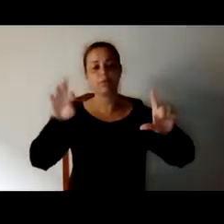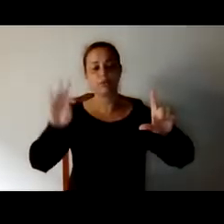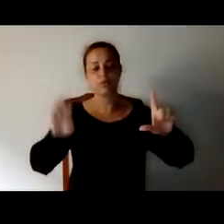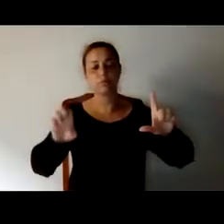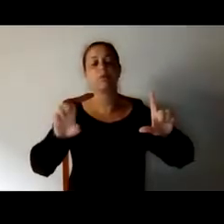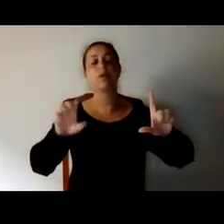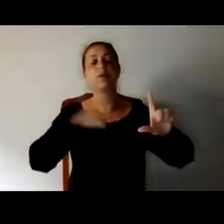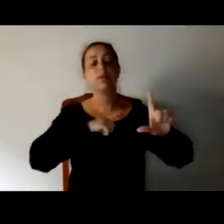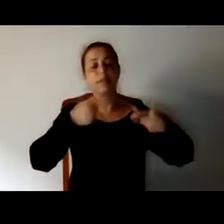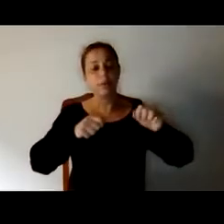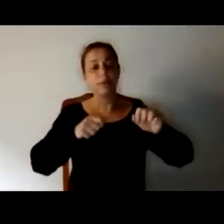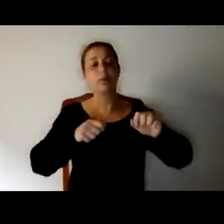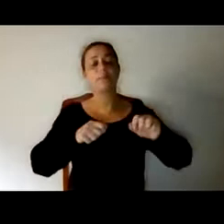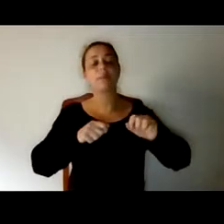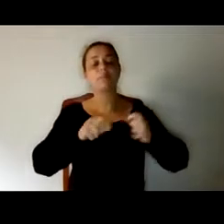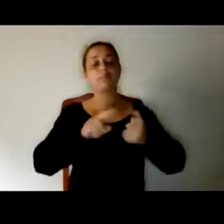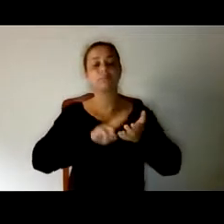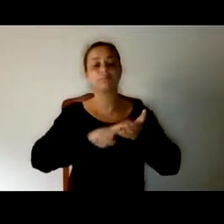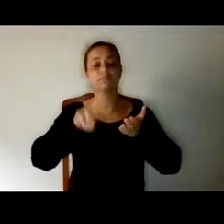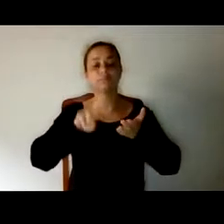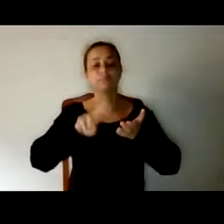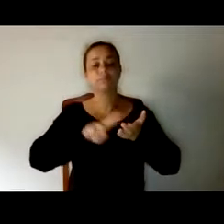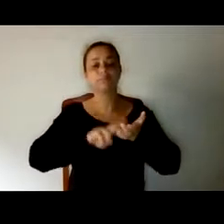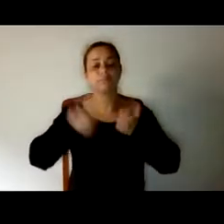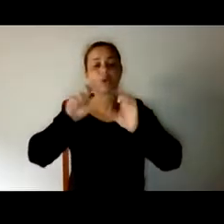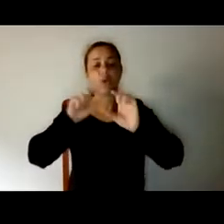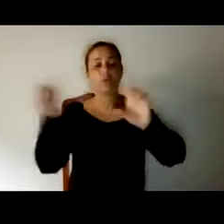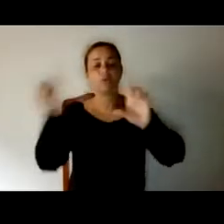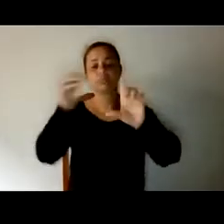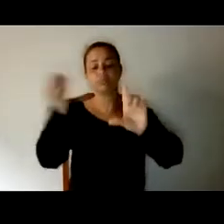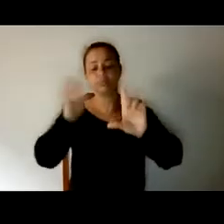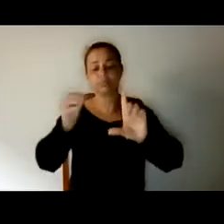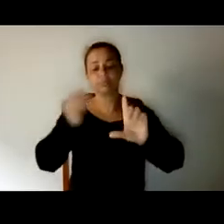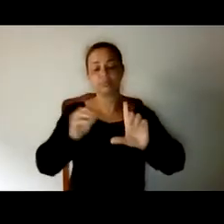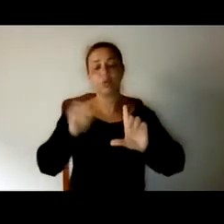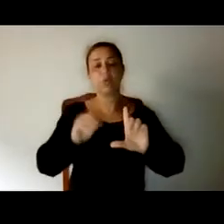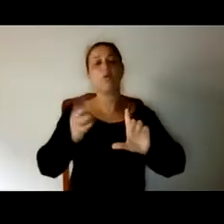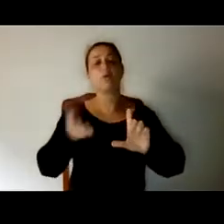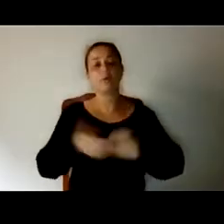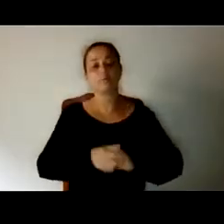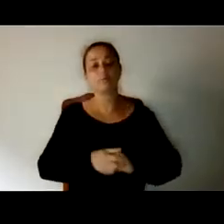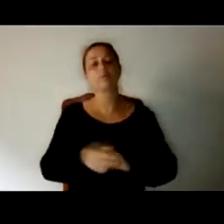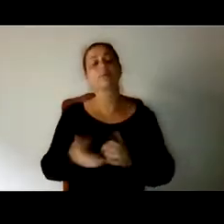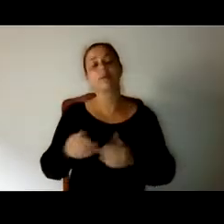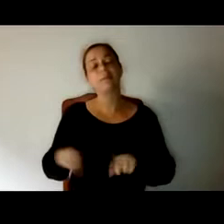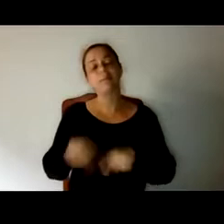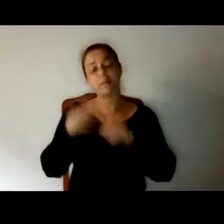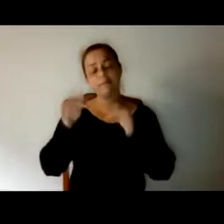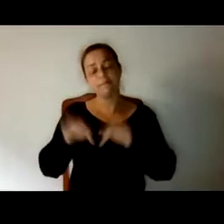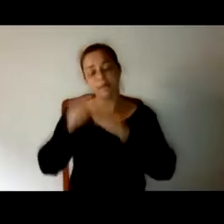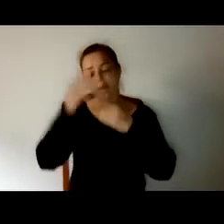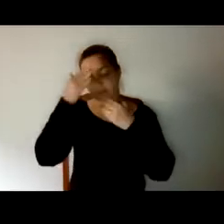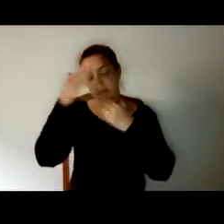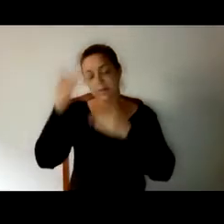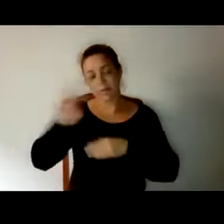dele. E aqui os meus agradecimentos, agradeço a Deus, a organização do evento,